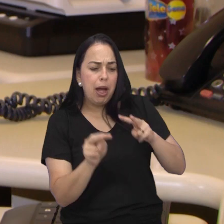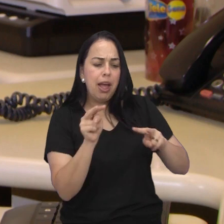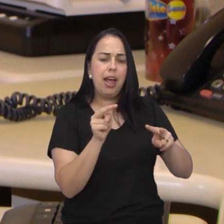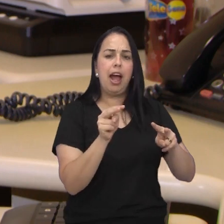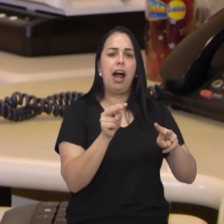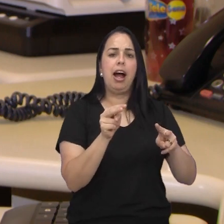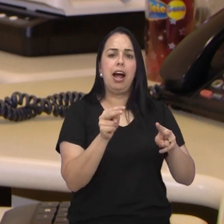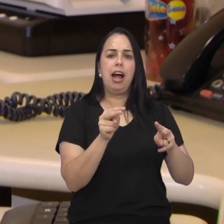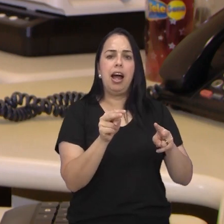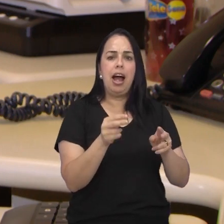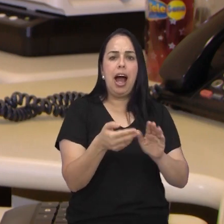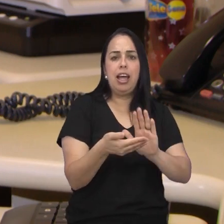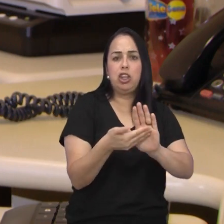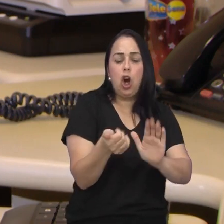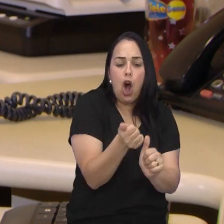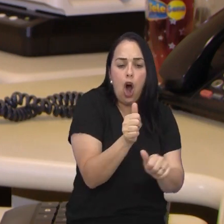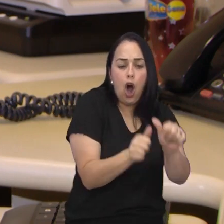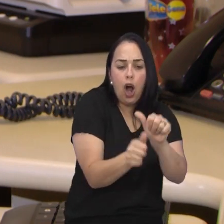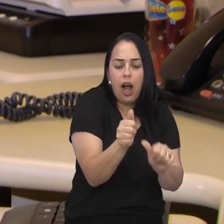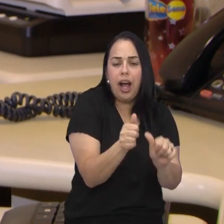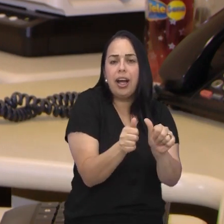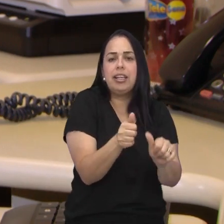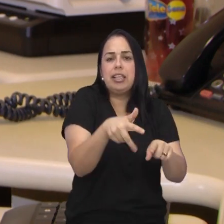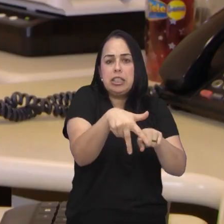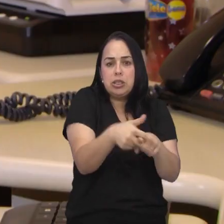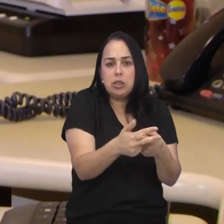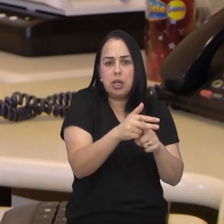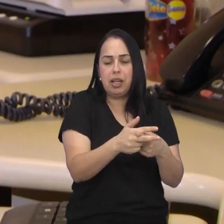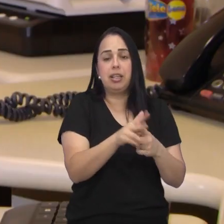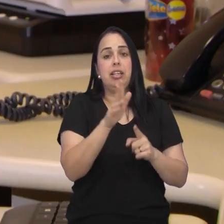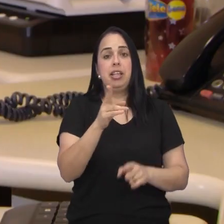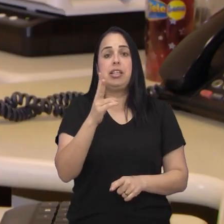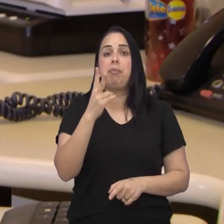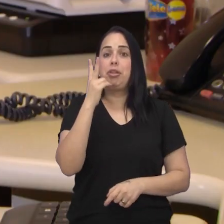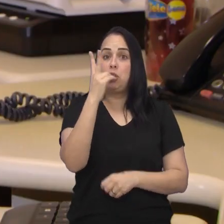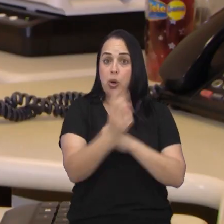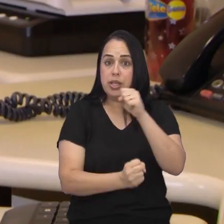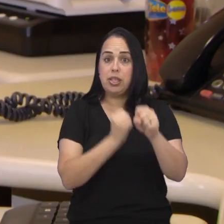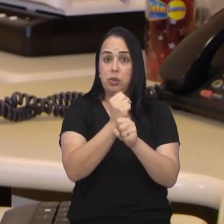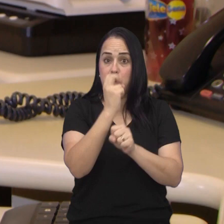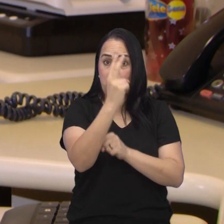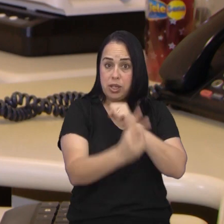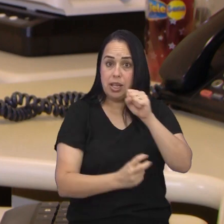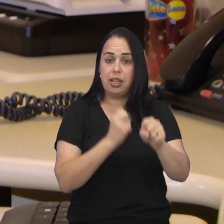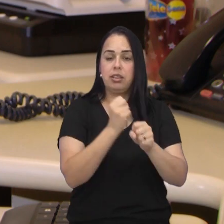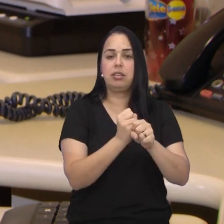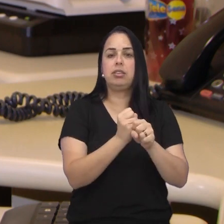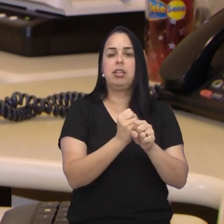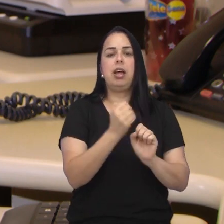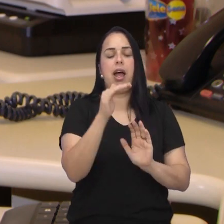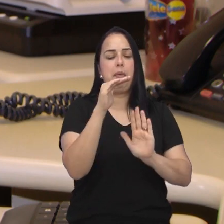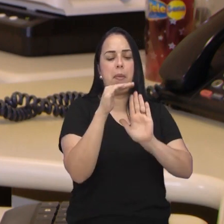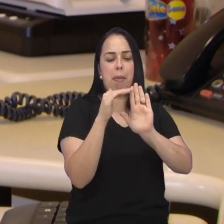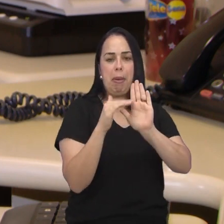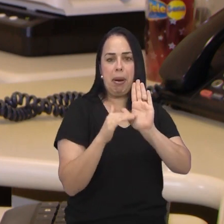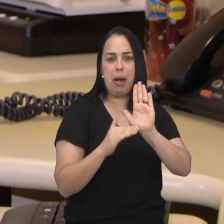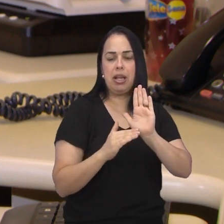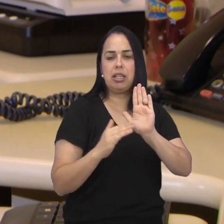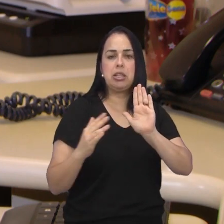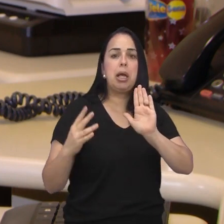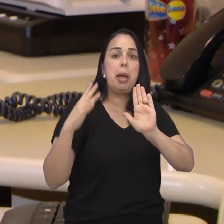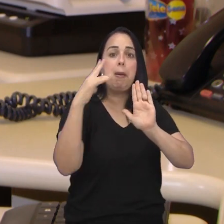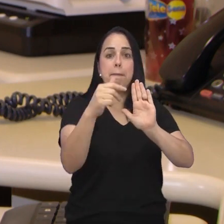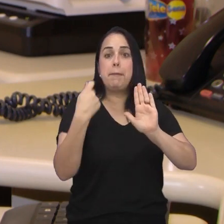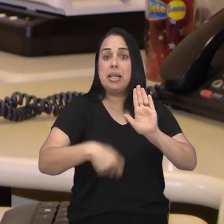problema, trocam a peça que está precisando e consertam. Geralmente, de 2 em 2 anos, o correio manda uma lista dos produtos que está